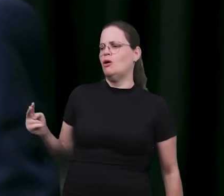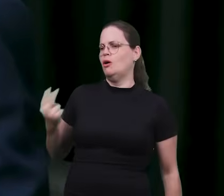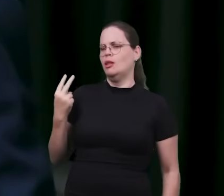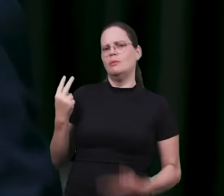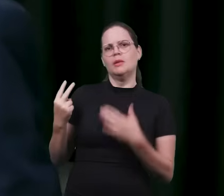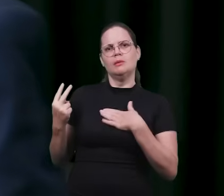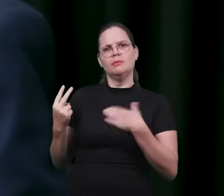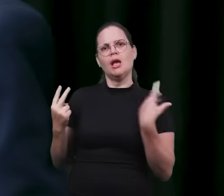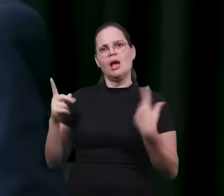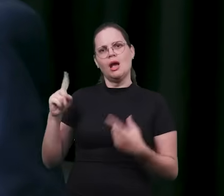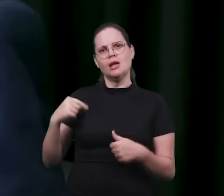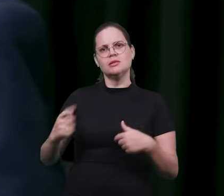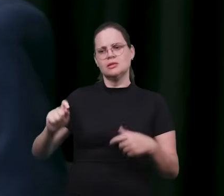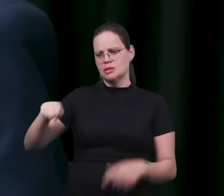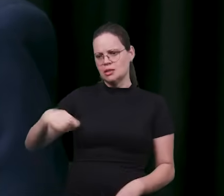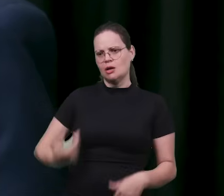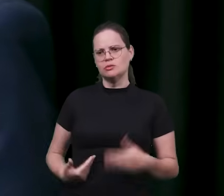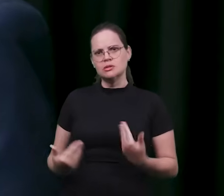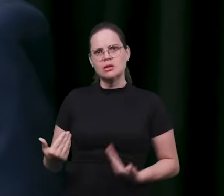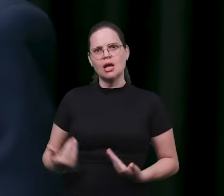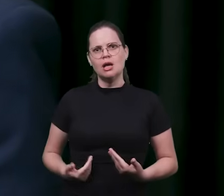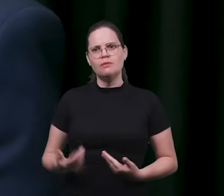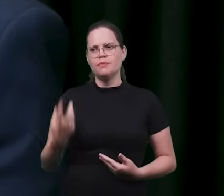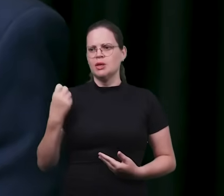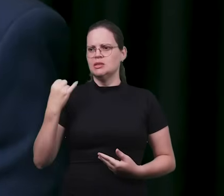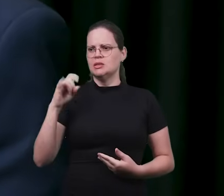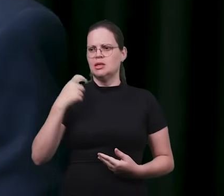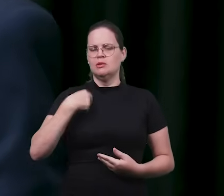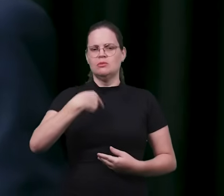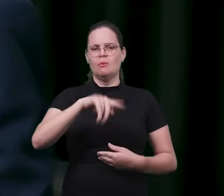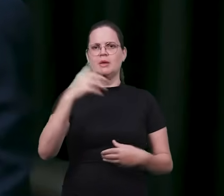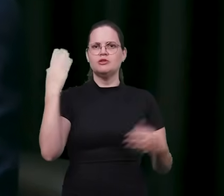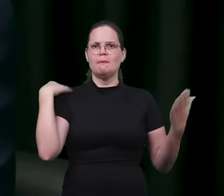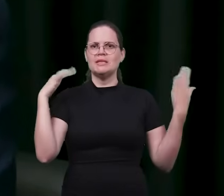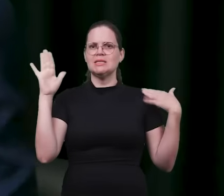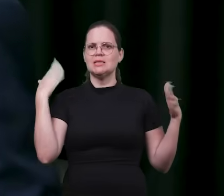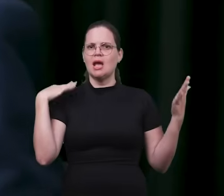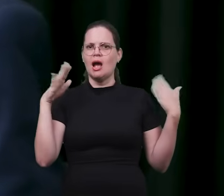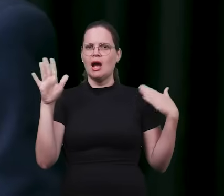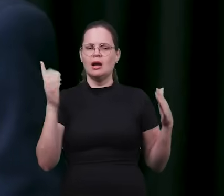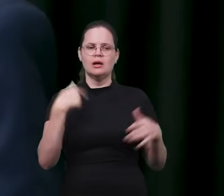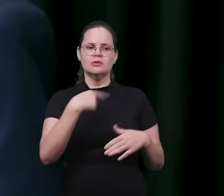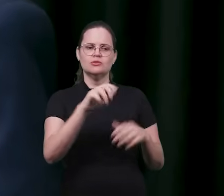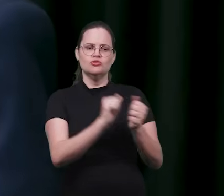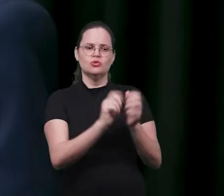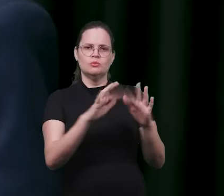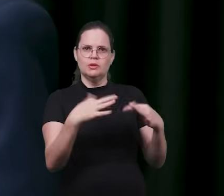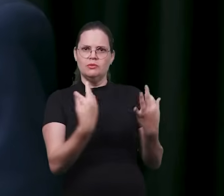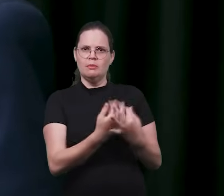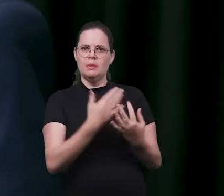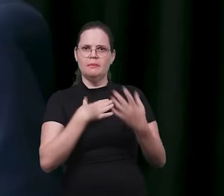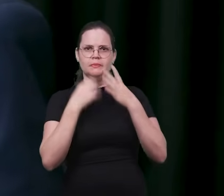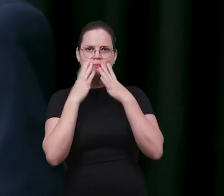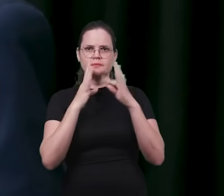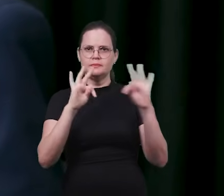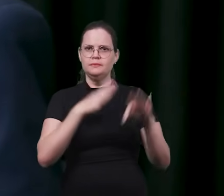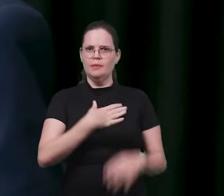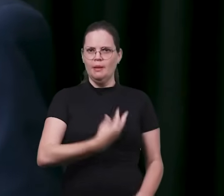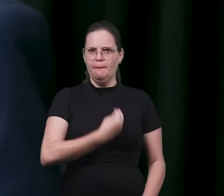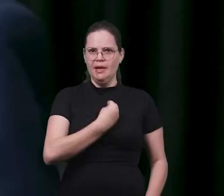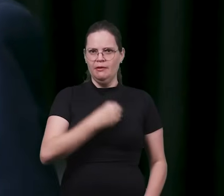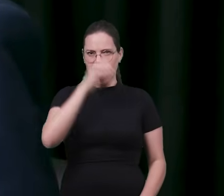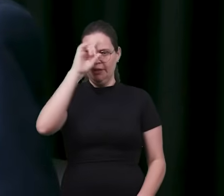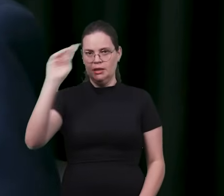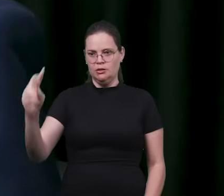meu trabalho, quando eu vou para o meu momento de lazer, quando eu vou passear com a minha família, a minha vida tem sido